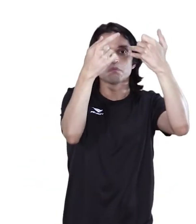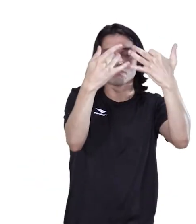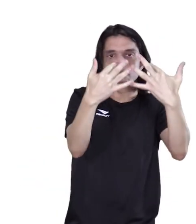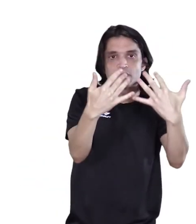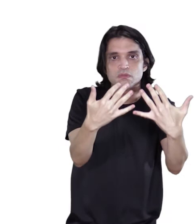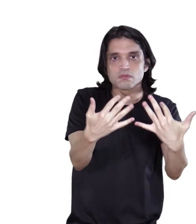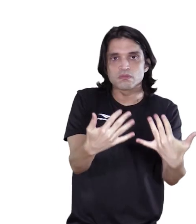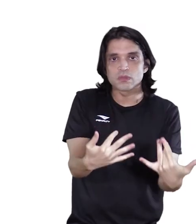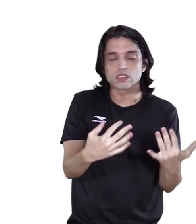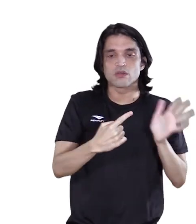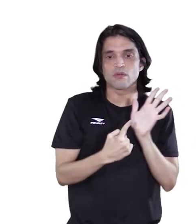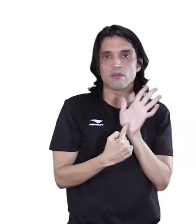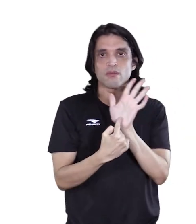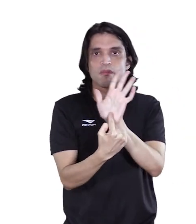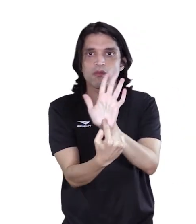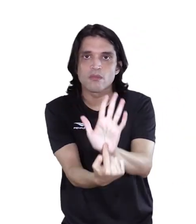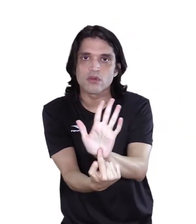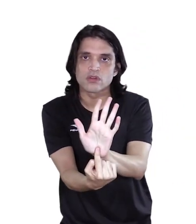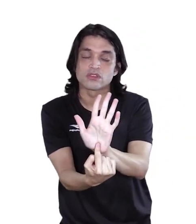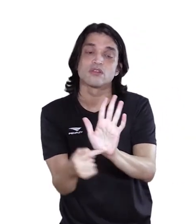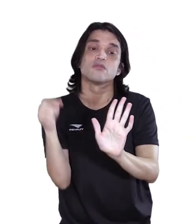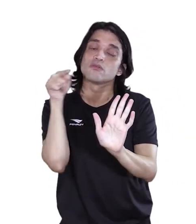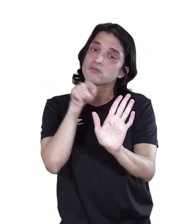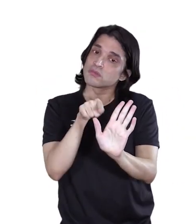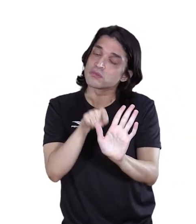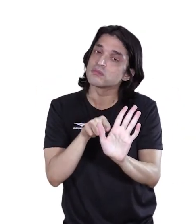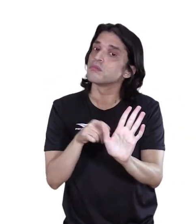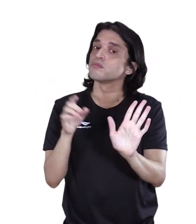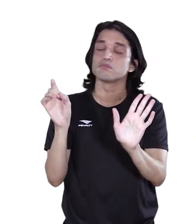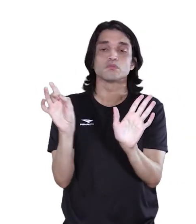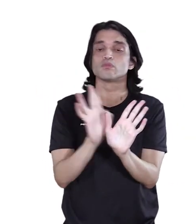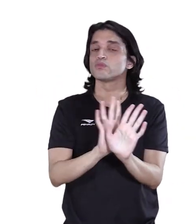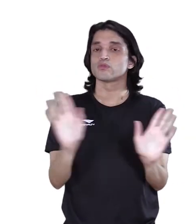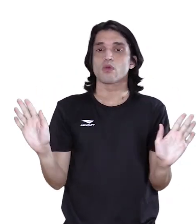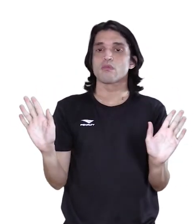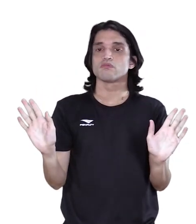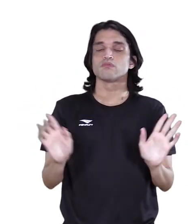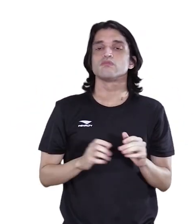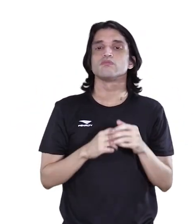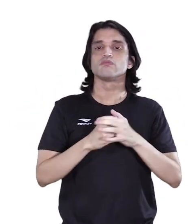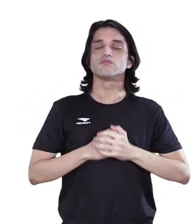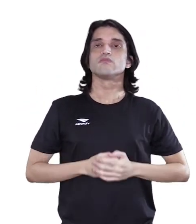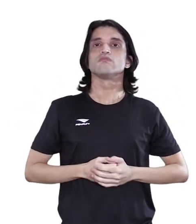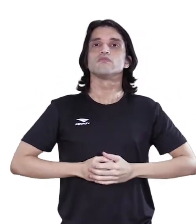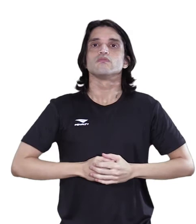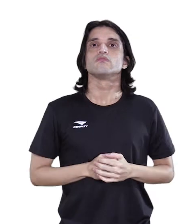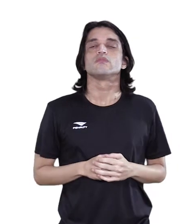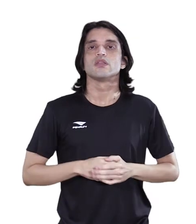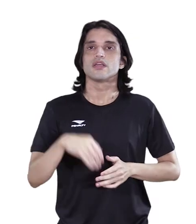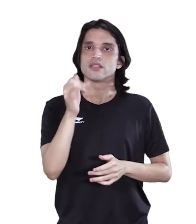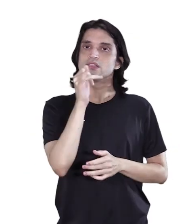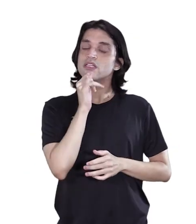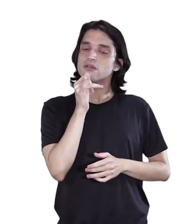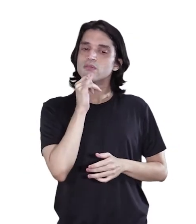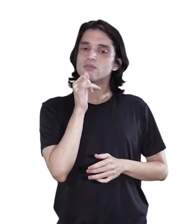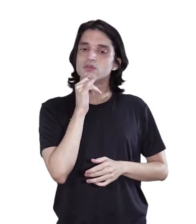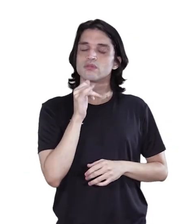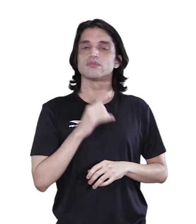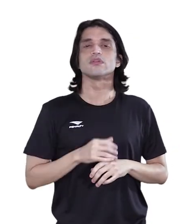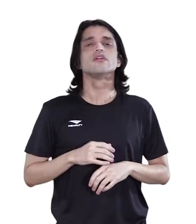quais, por si sós, já são suficientes para justificá-lo. Um exemplo, vejam os exemplos de muitas experiências